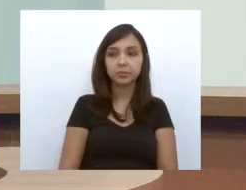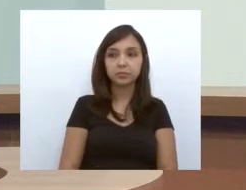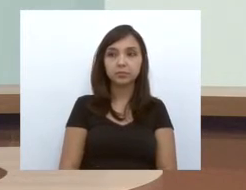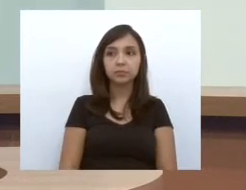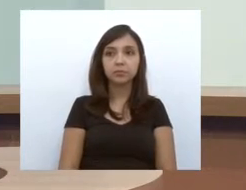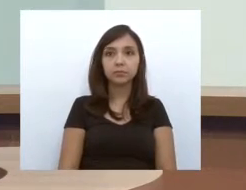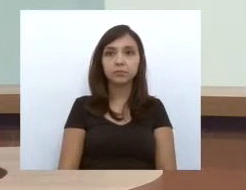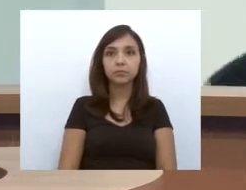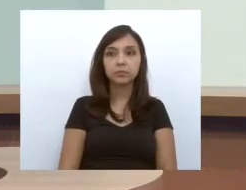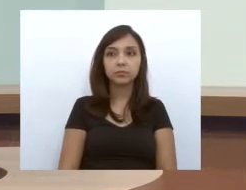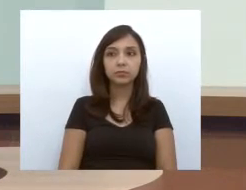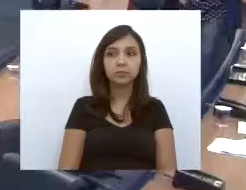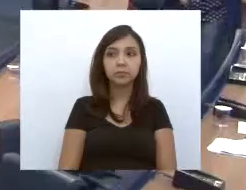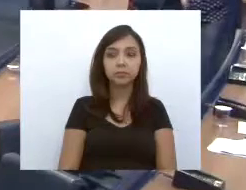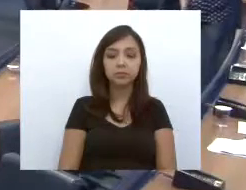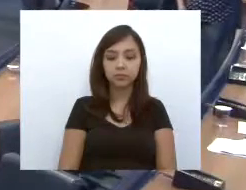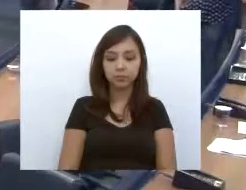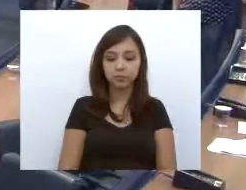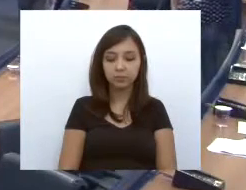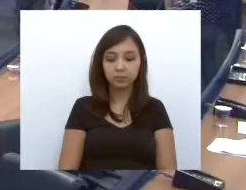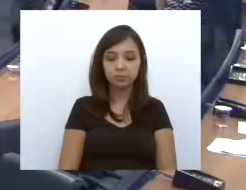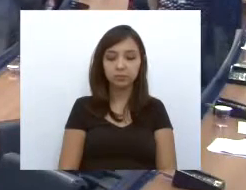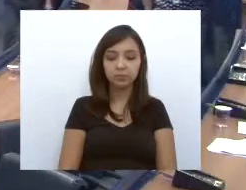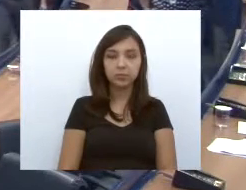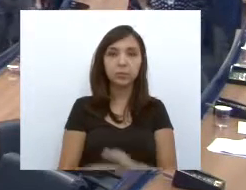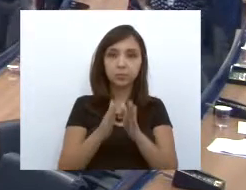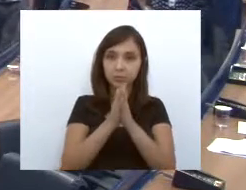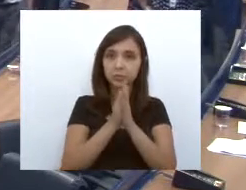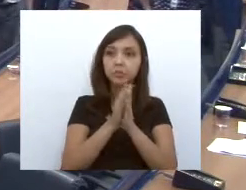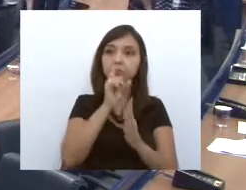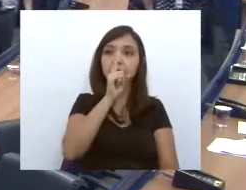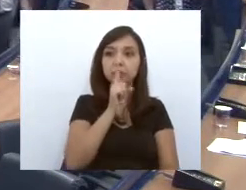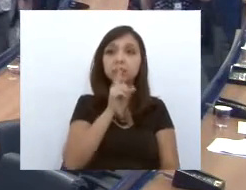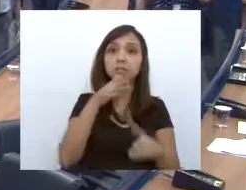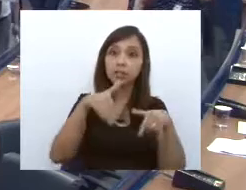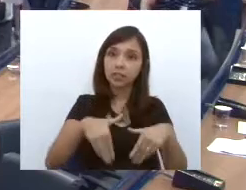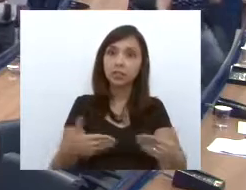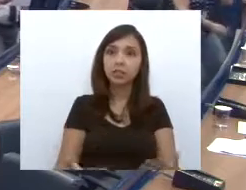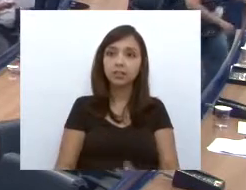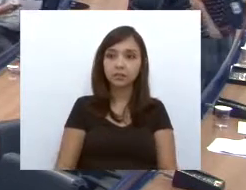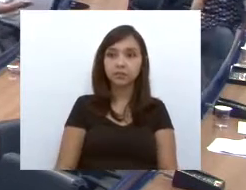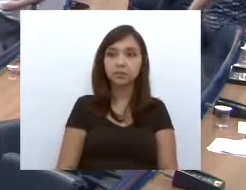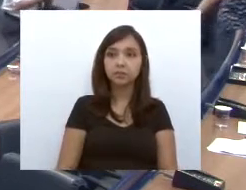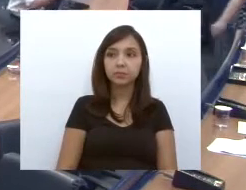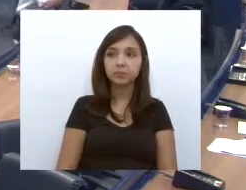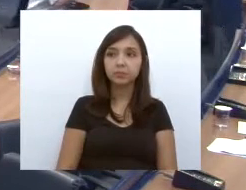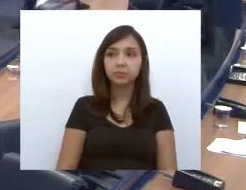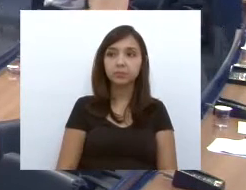Eu preciso garantir a fala do vereador, pessoal. Por gentileza.